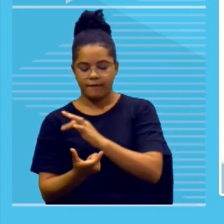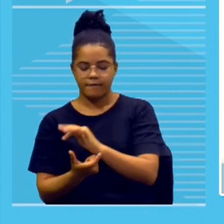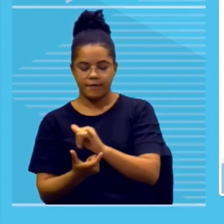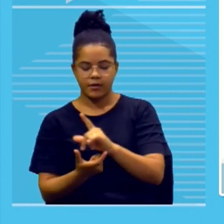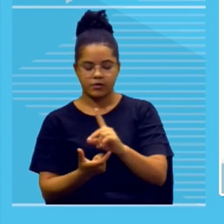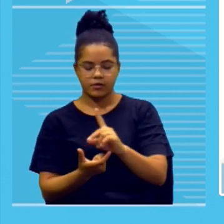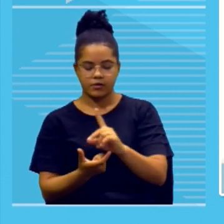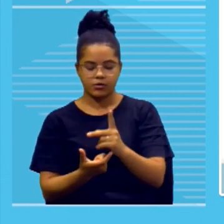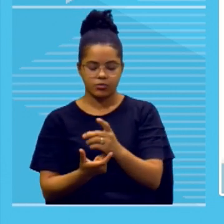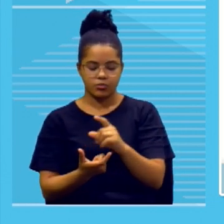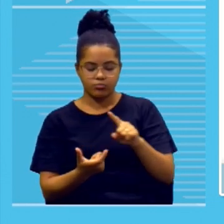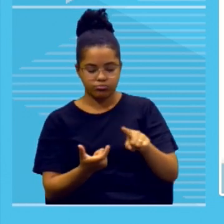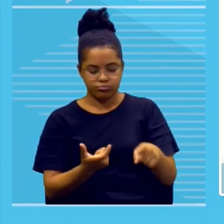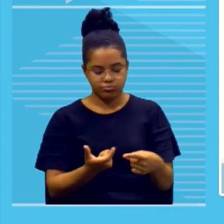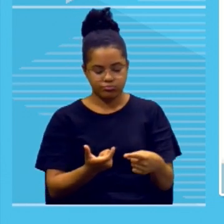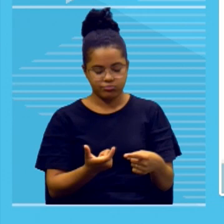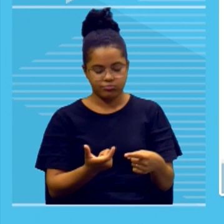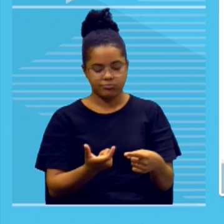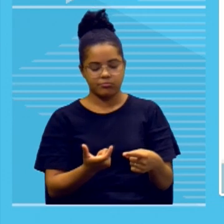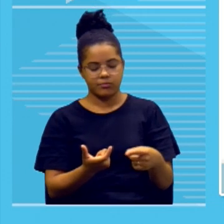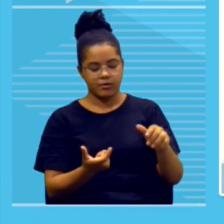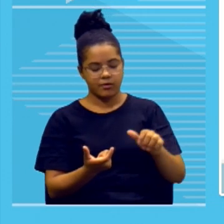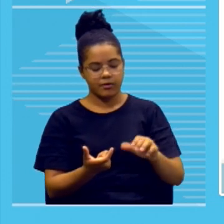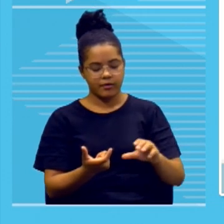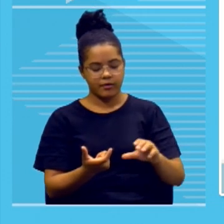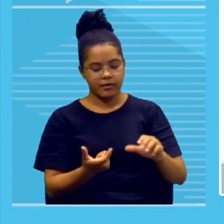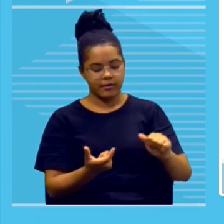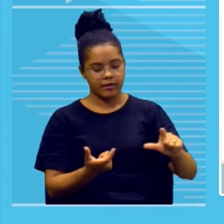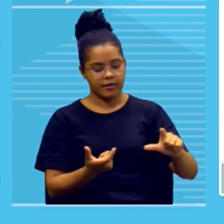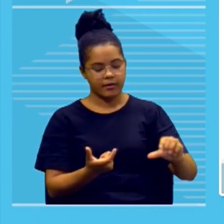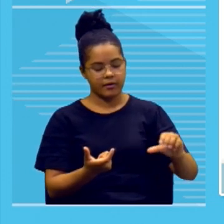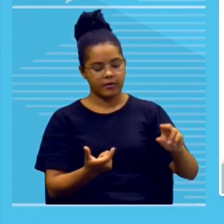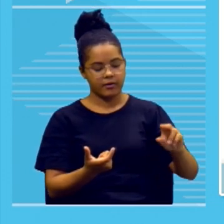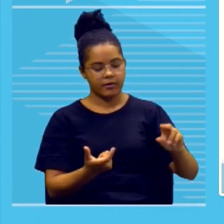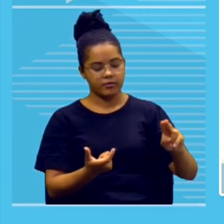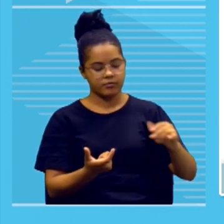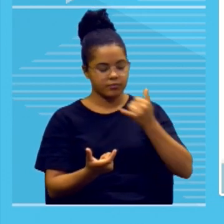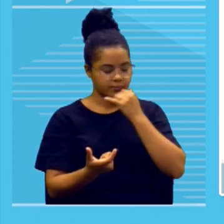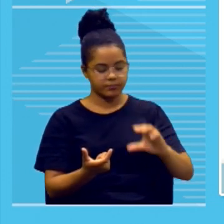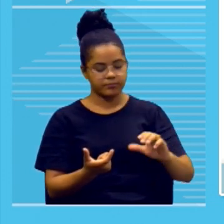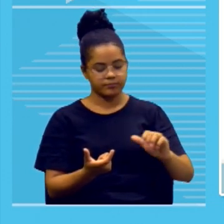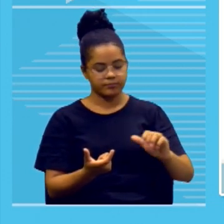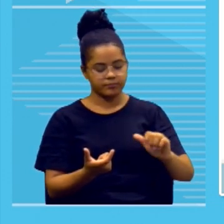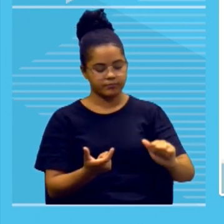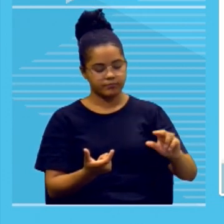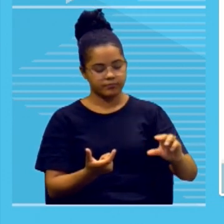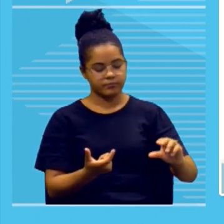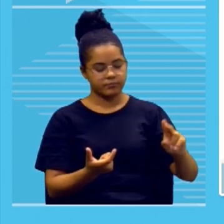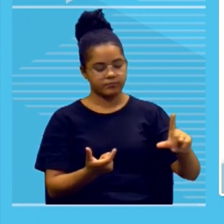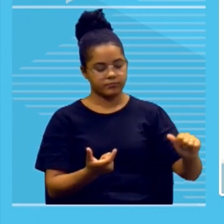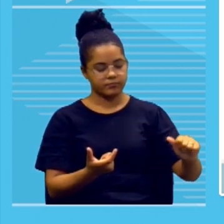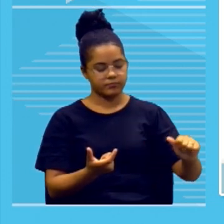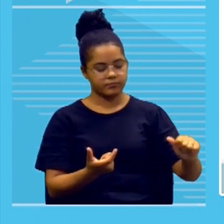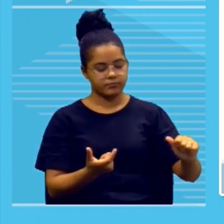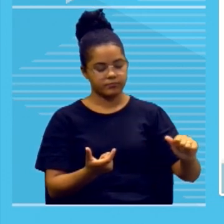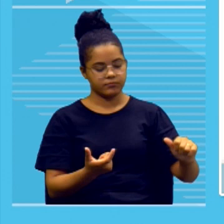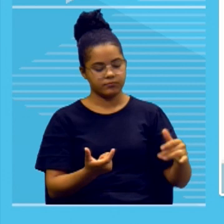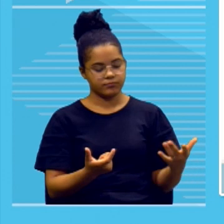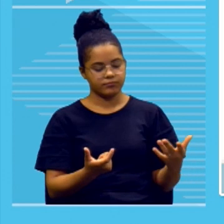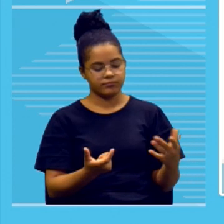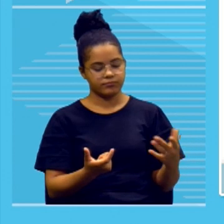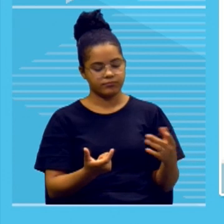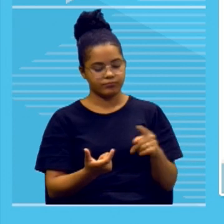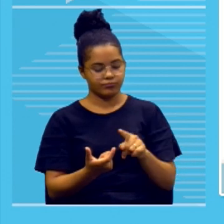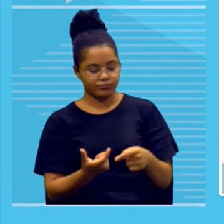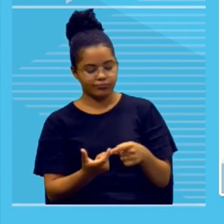Professor, quer dizer que para a gente saber pontuação, a gente tem que saber também a sintaxe? Se